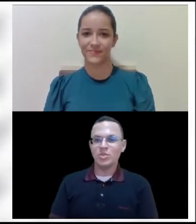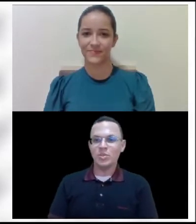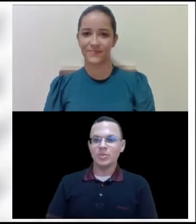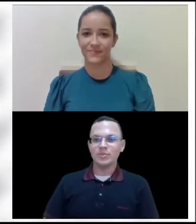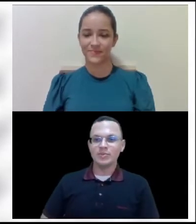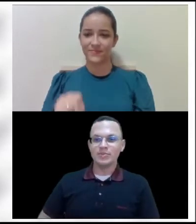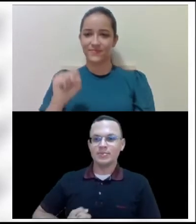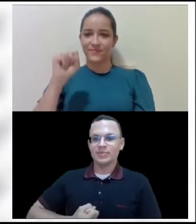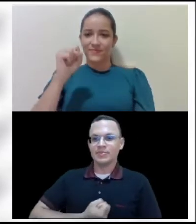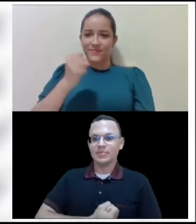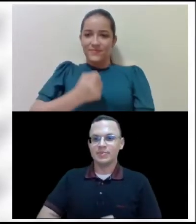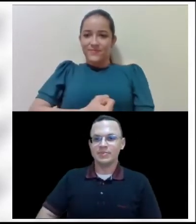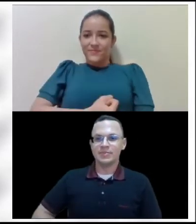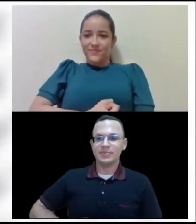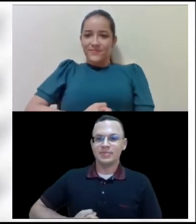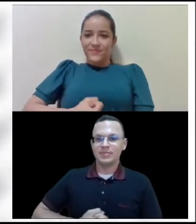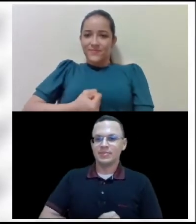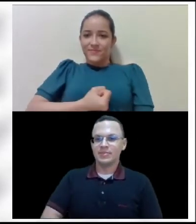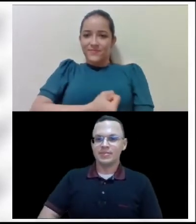Ultrassom.